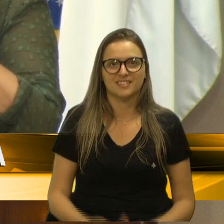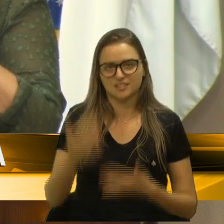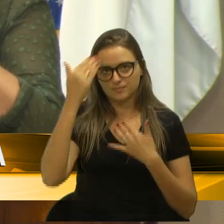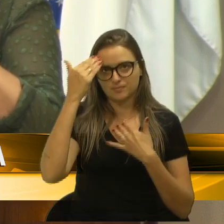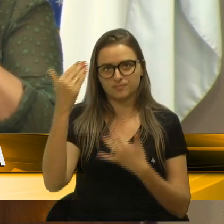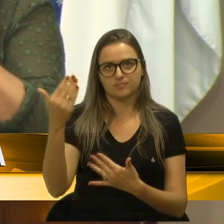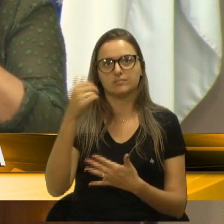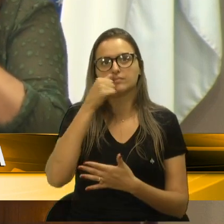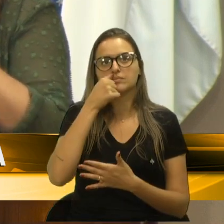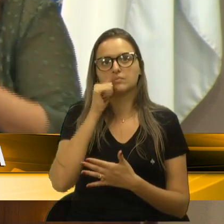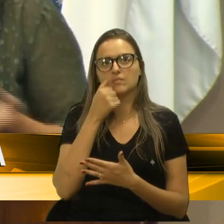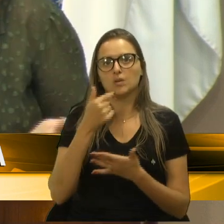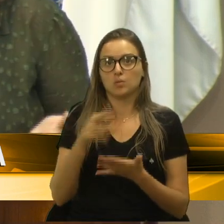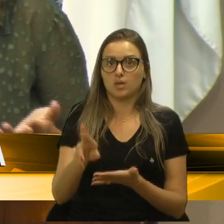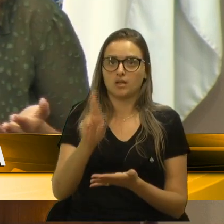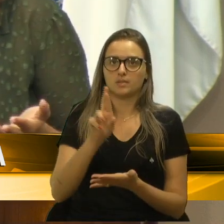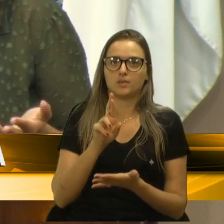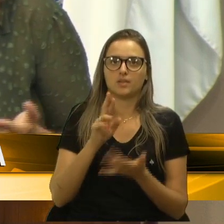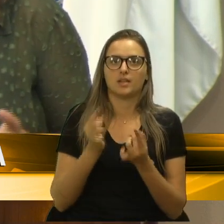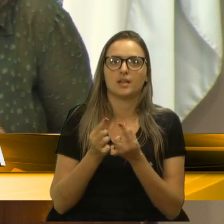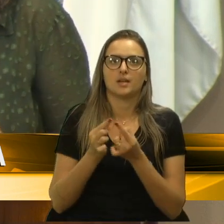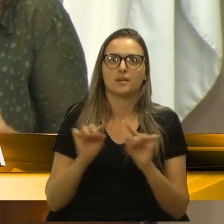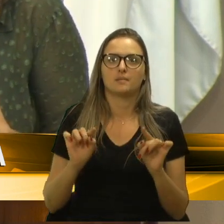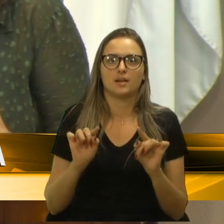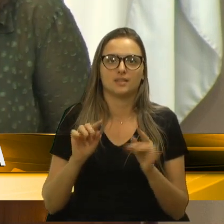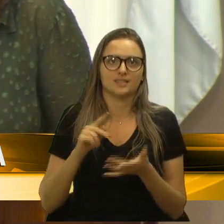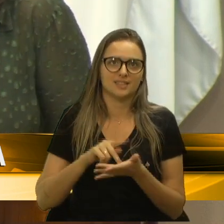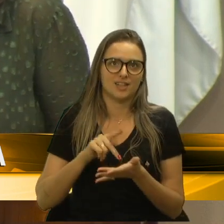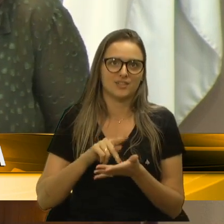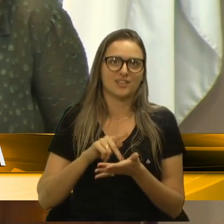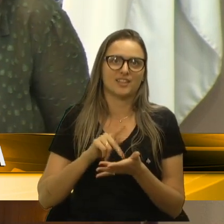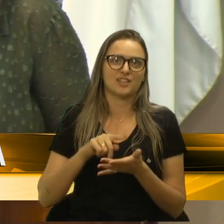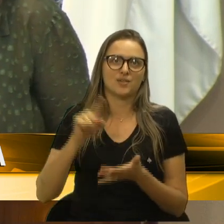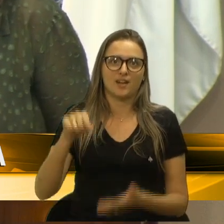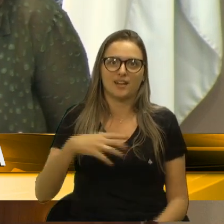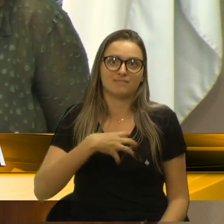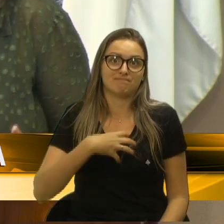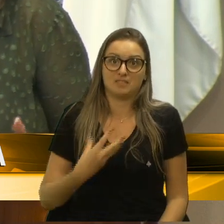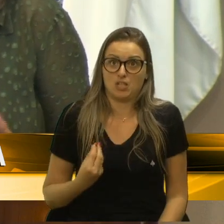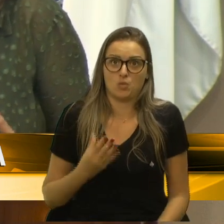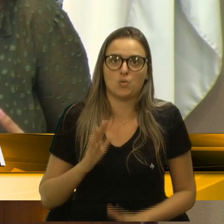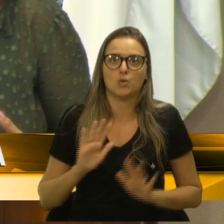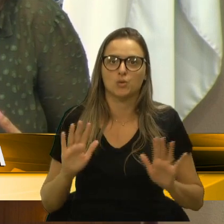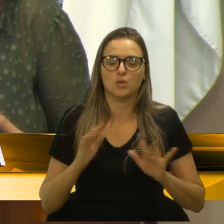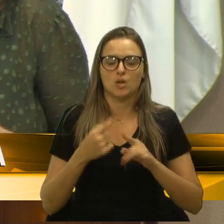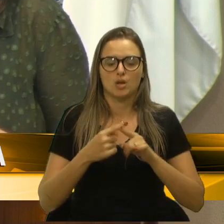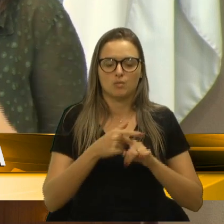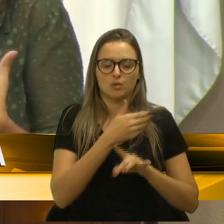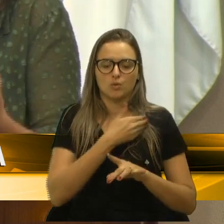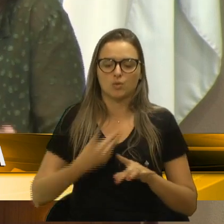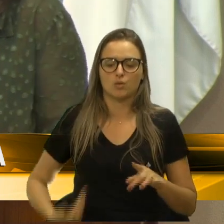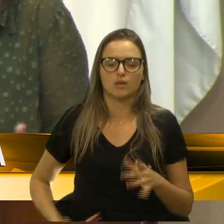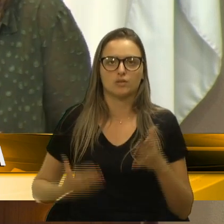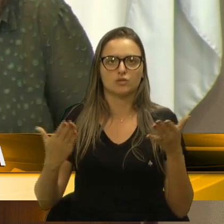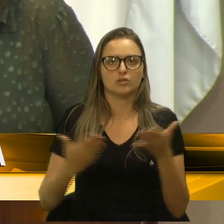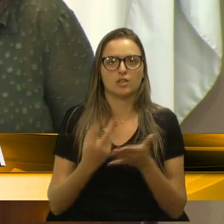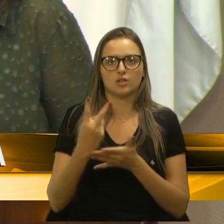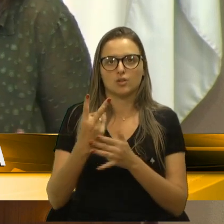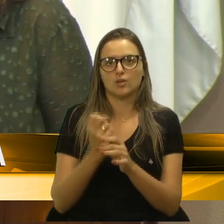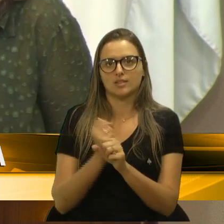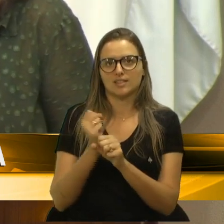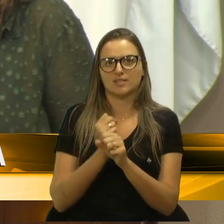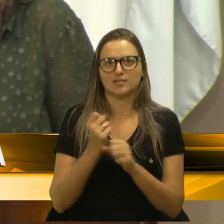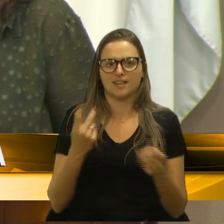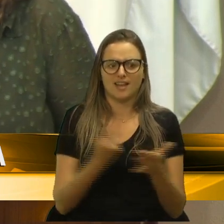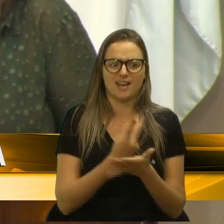Obrigada, vereadora, mas, na verdade, isso é lamentável, né? Porque um governo que já está aí nos 2 anos está